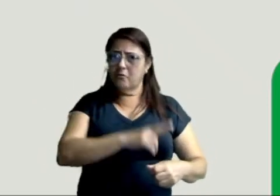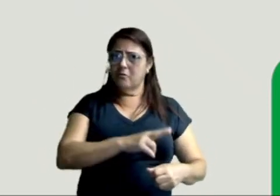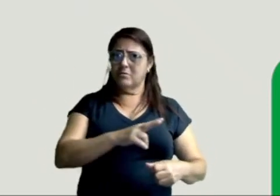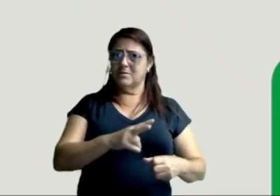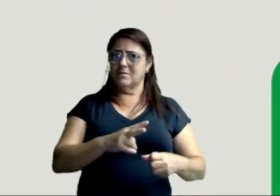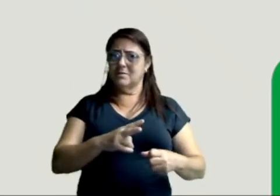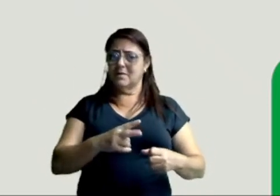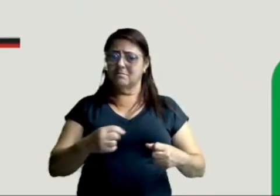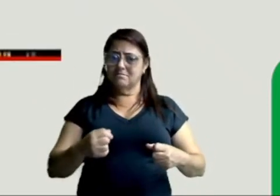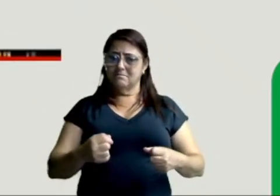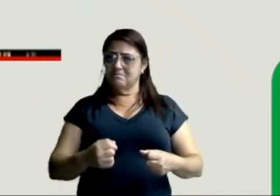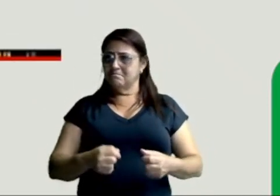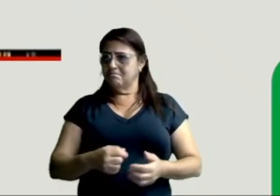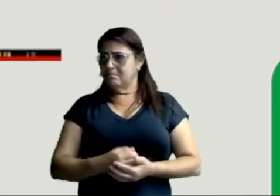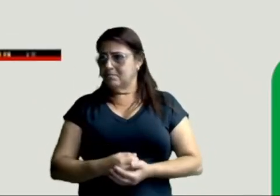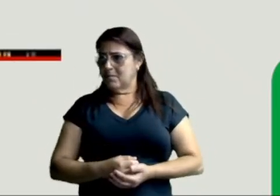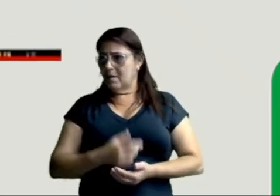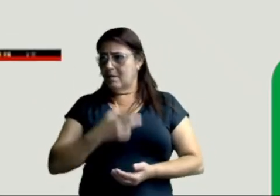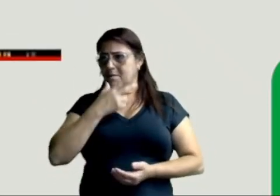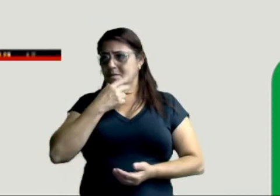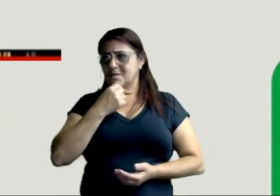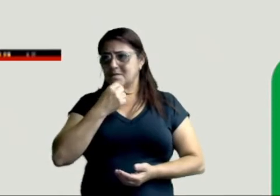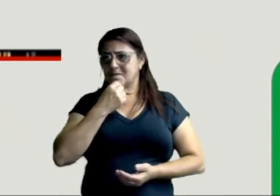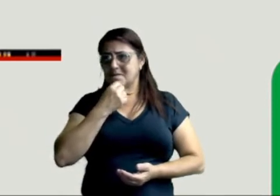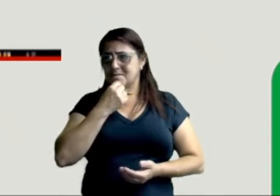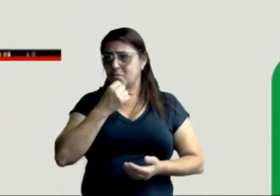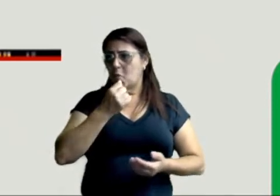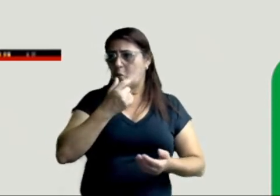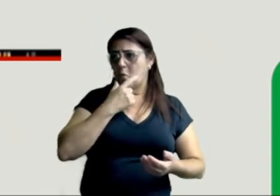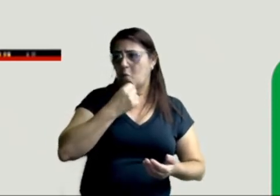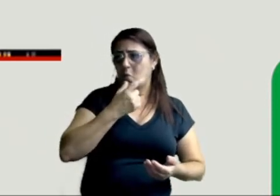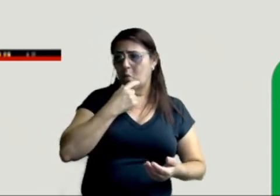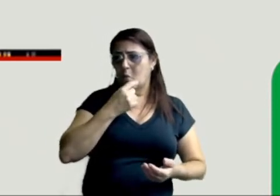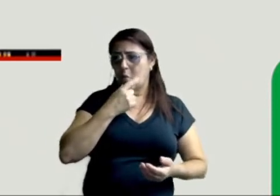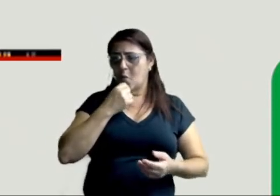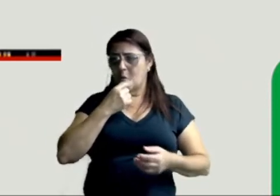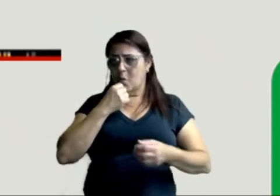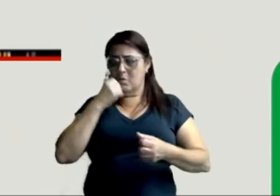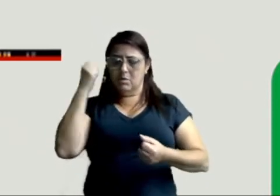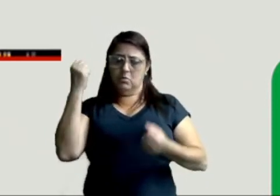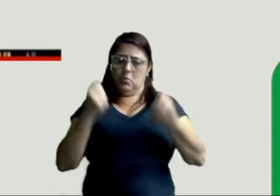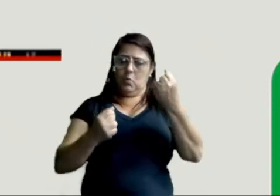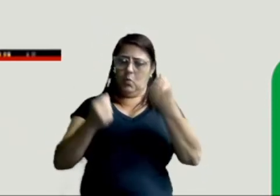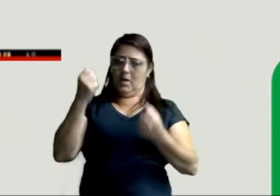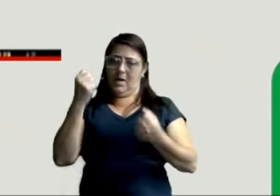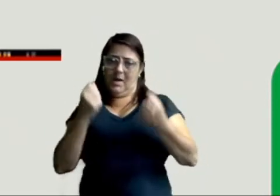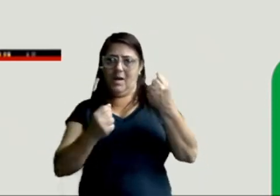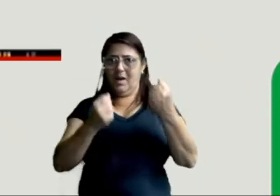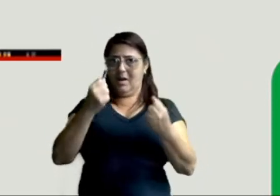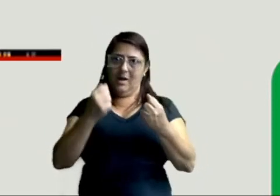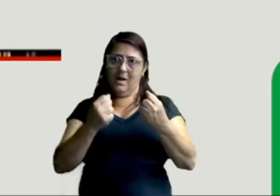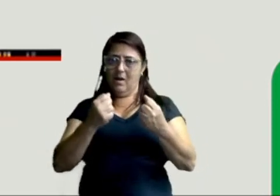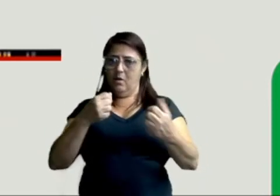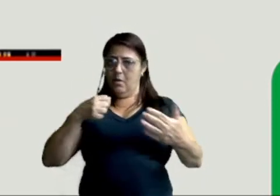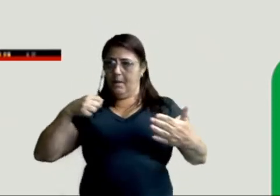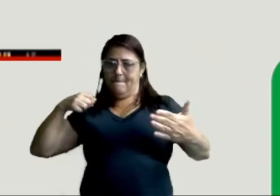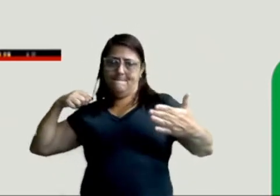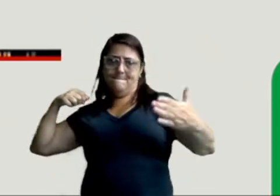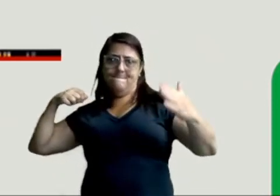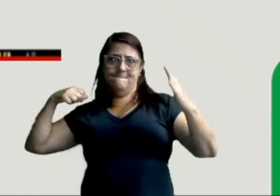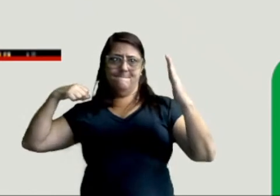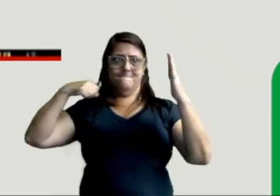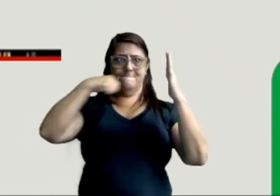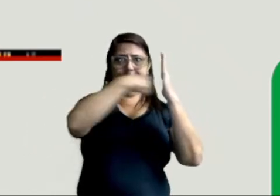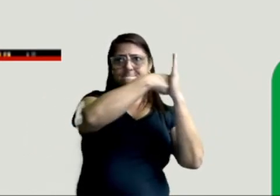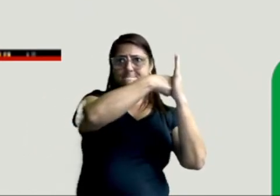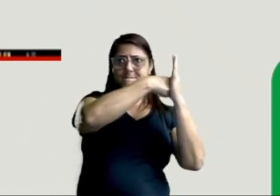ele. Eita, professor. Ó, gente, observe esse GIF animado aí. Tu imagina tá vendo com um carro sem